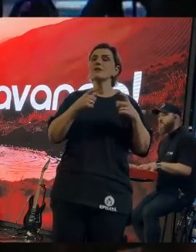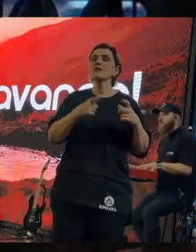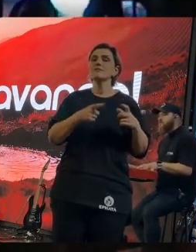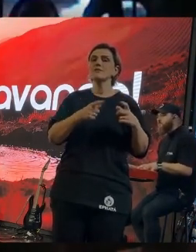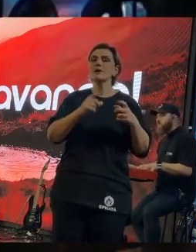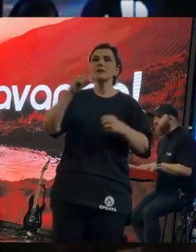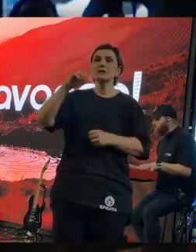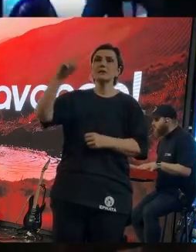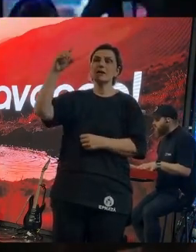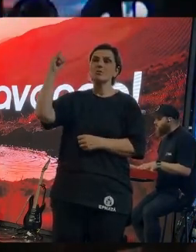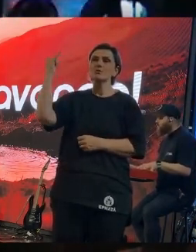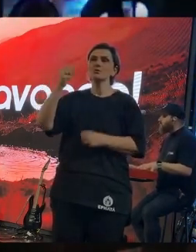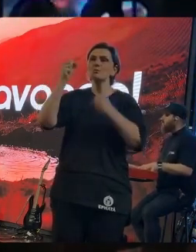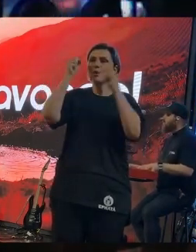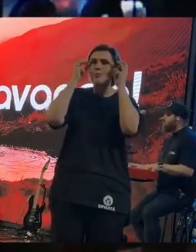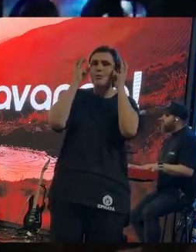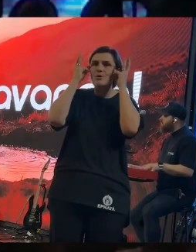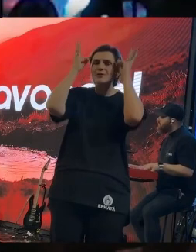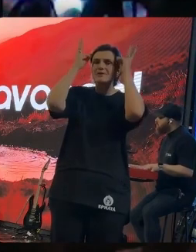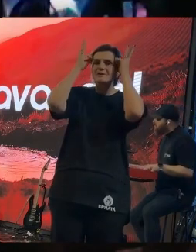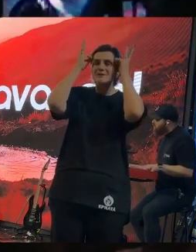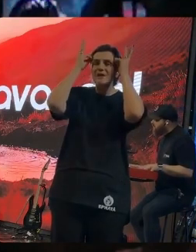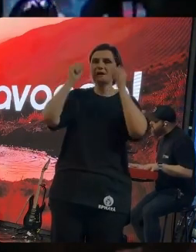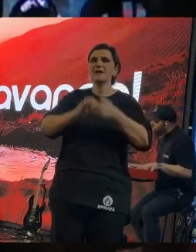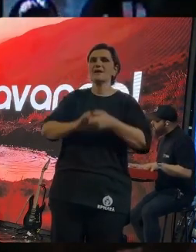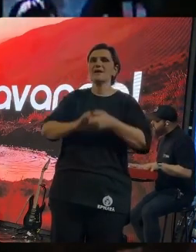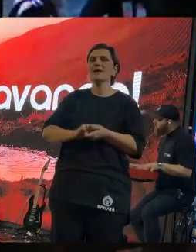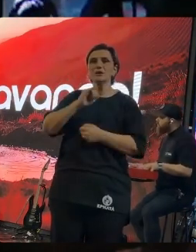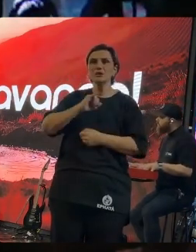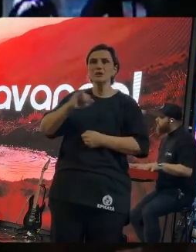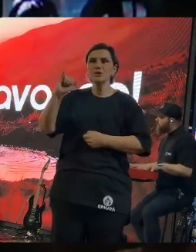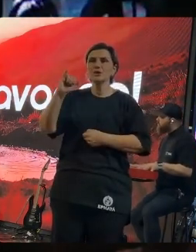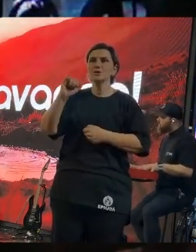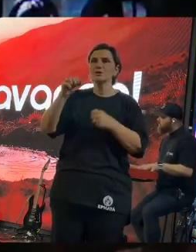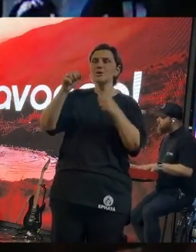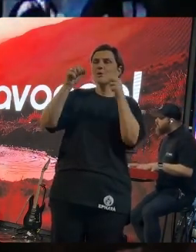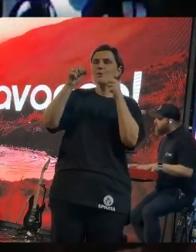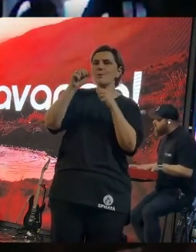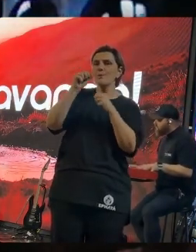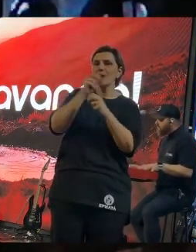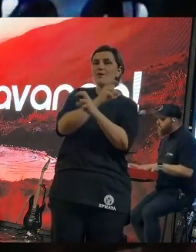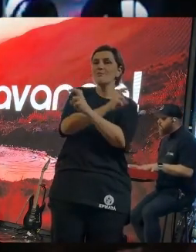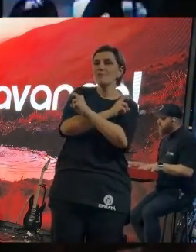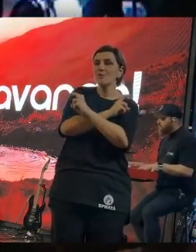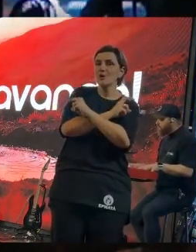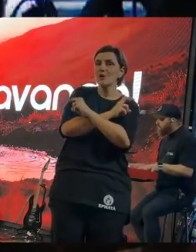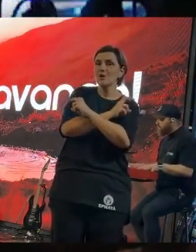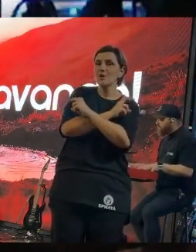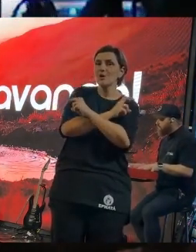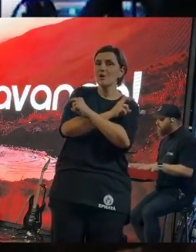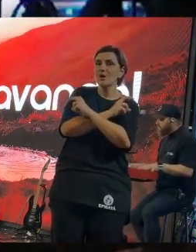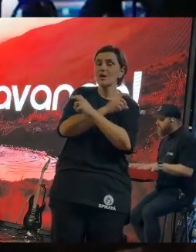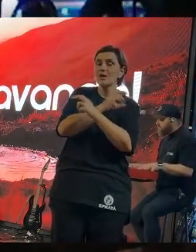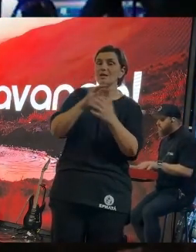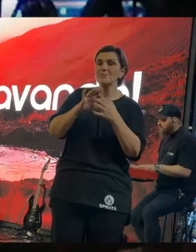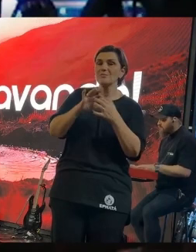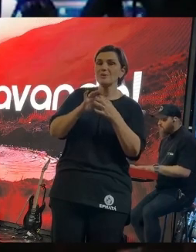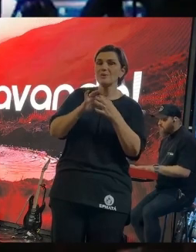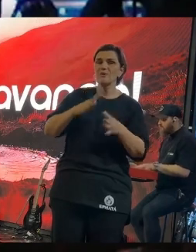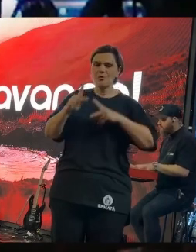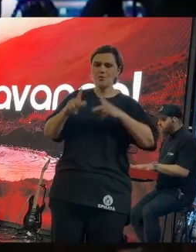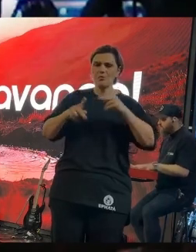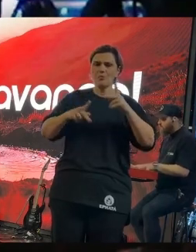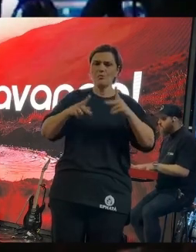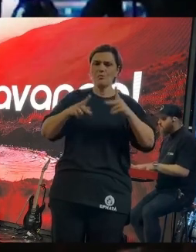Deus disse para Moisés: fala para Faraó liberar o meu povo para que possa ir no deserto fazer uma festa para